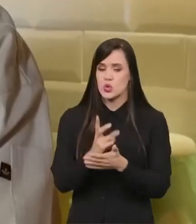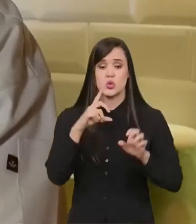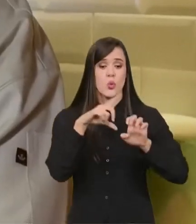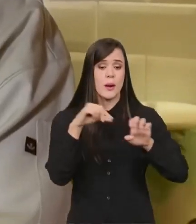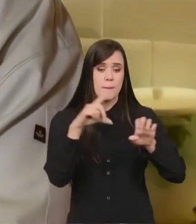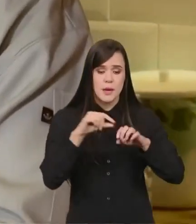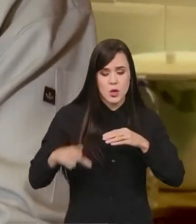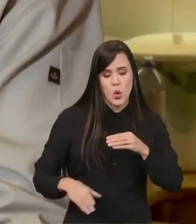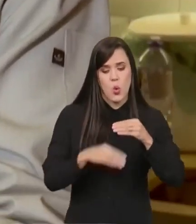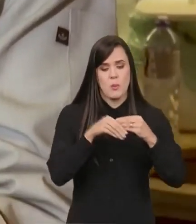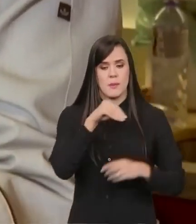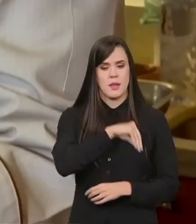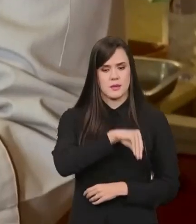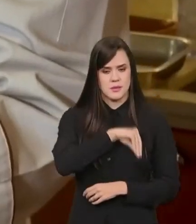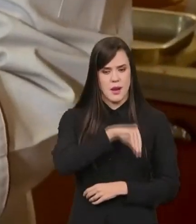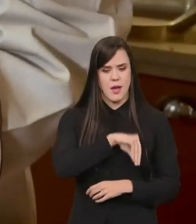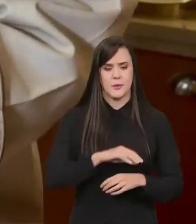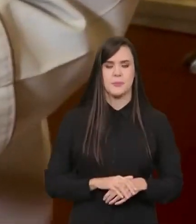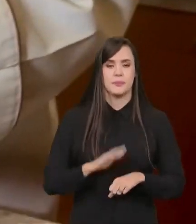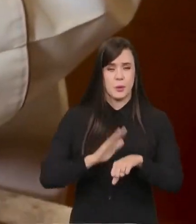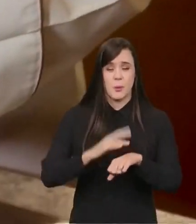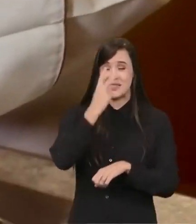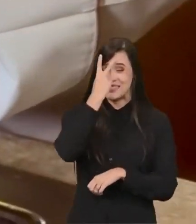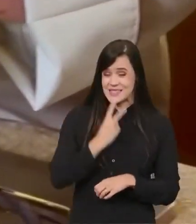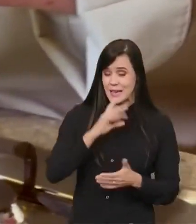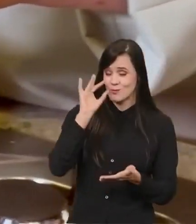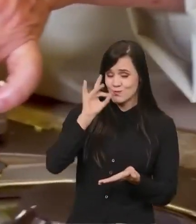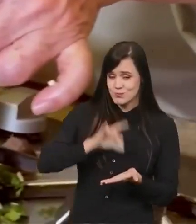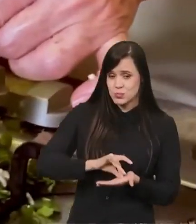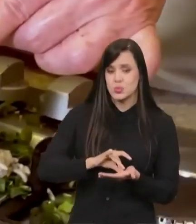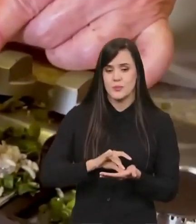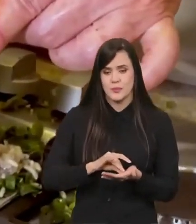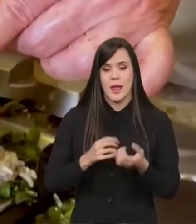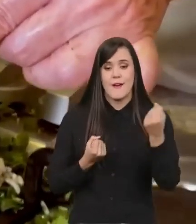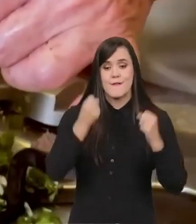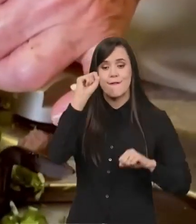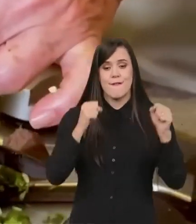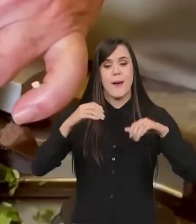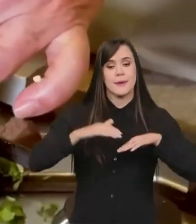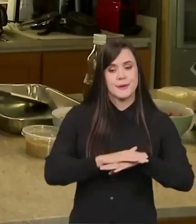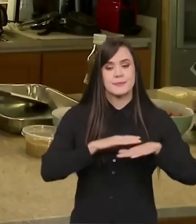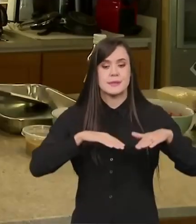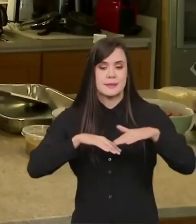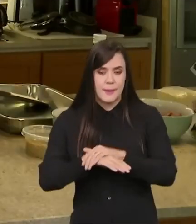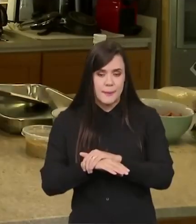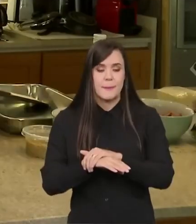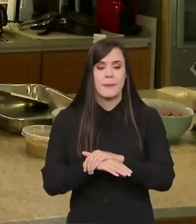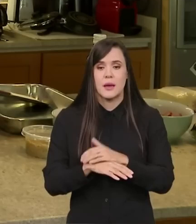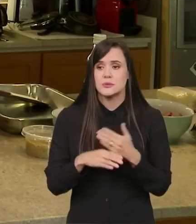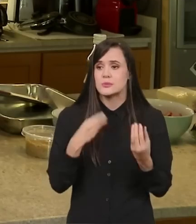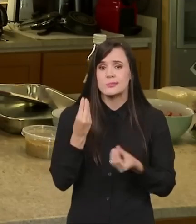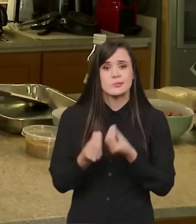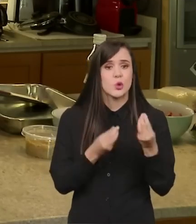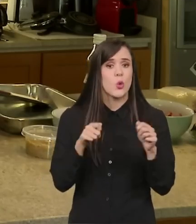para complementar a renda. Quando eu fiquei cego mesmo, eu tinha até uma fábrica de sandália e eu sabia o que fazer. Eu falei,